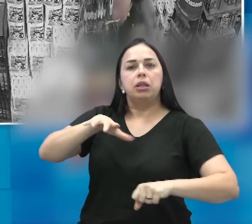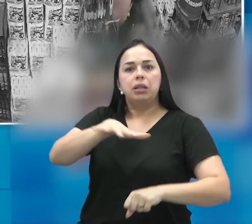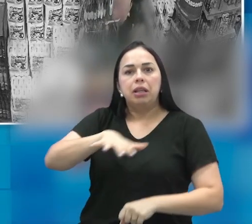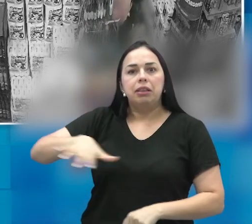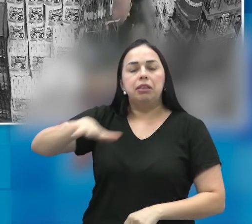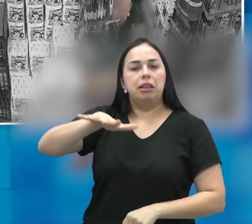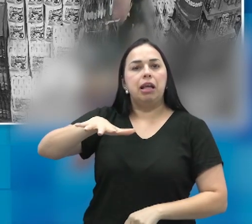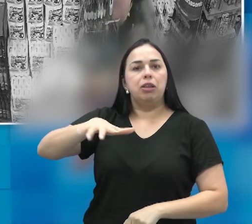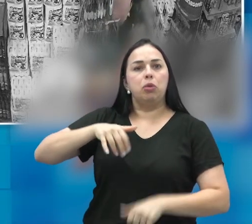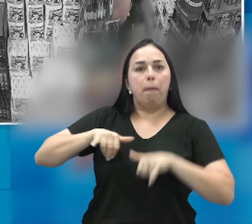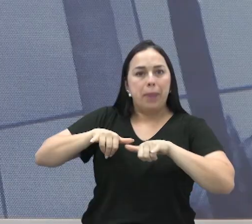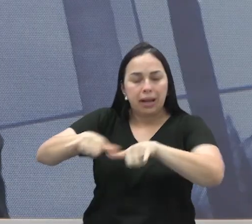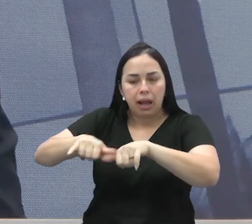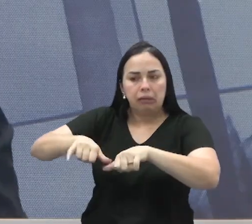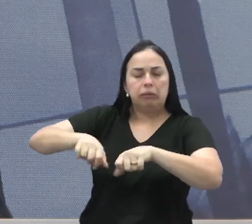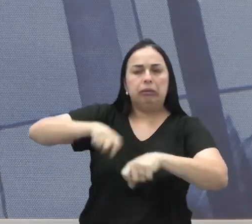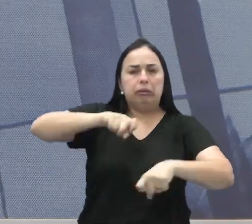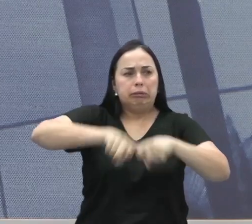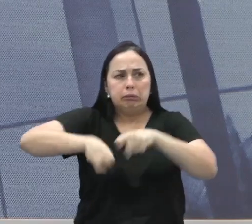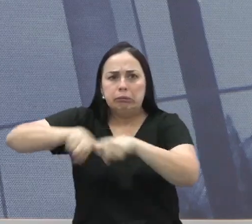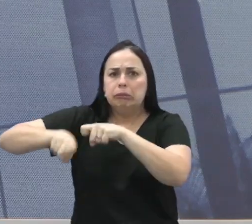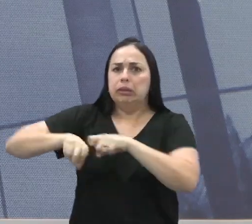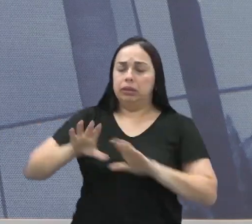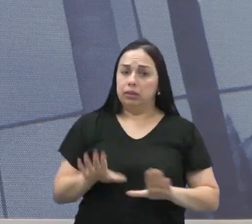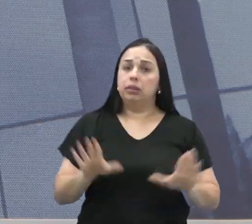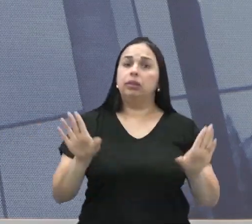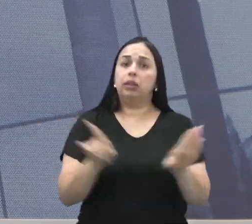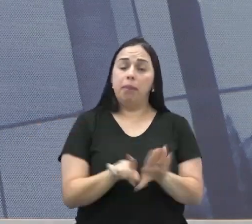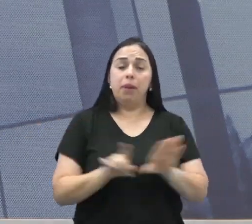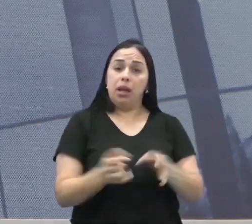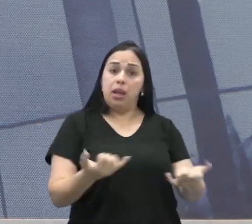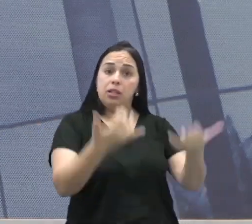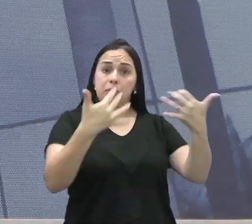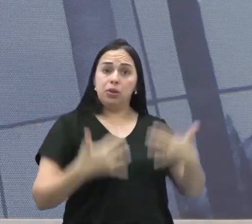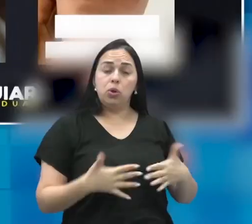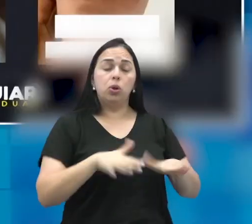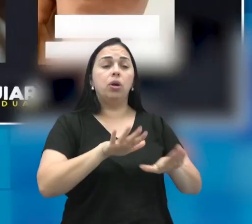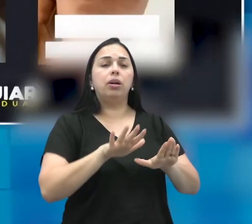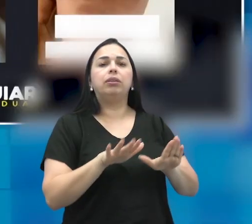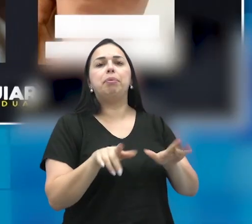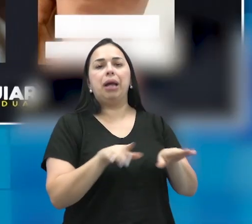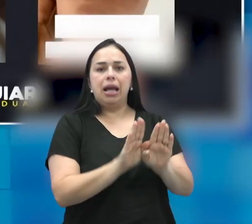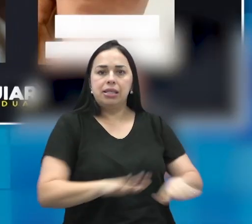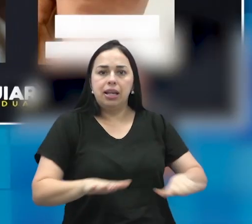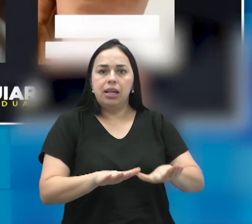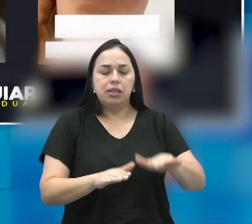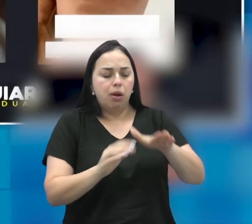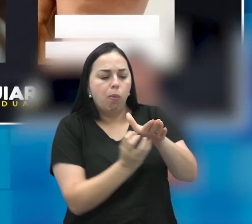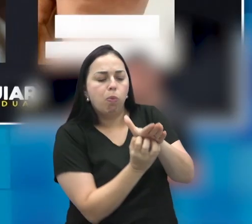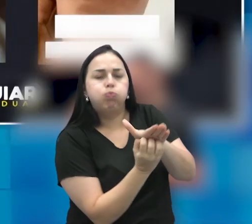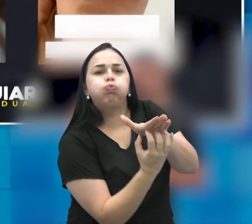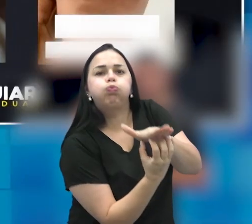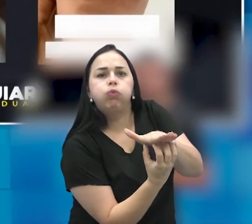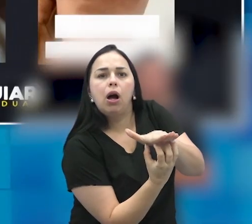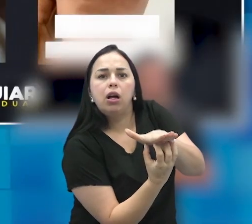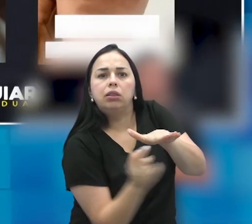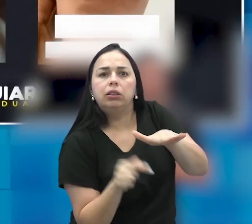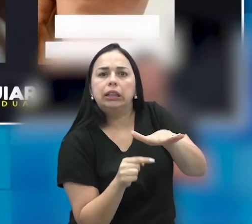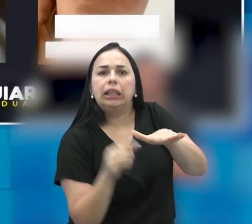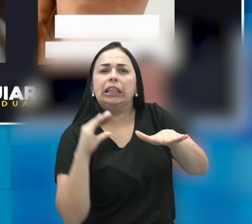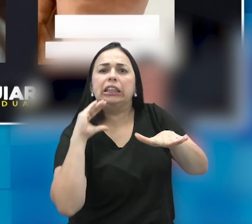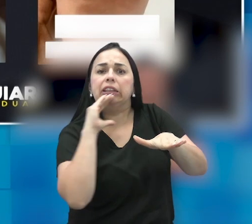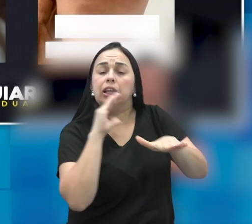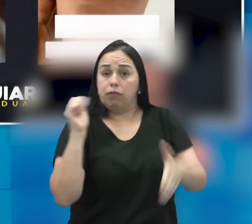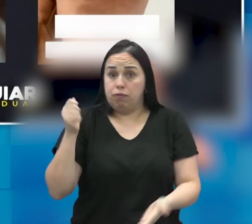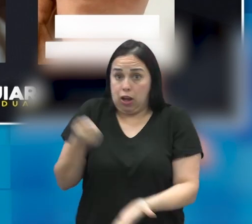um supermercado da cidade. O vereador também comentou sobre a situação da criança que queimou o pé em uma escola municipal e disse